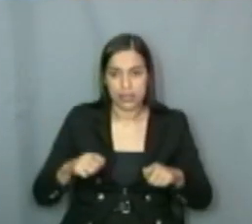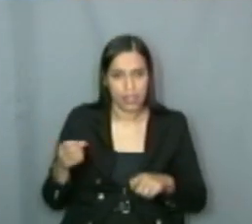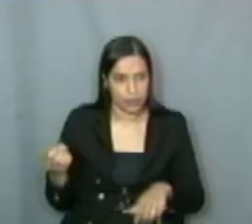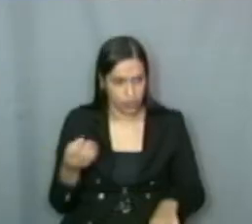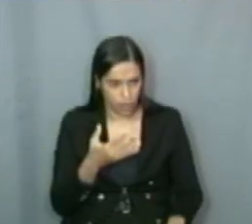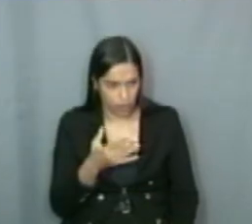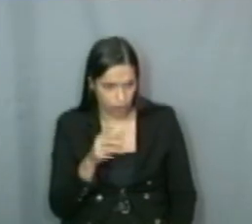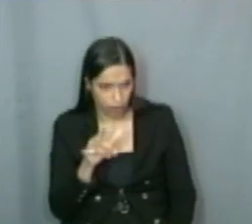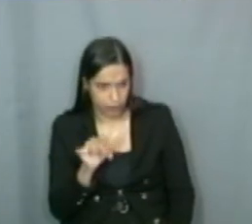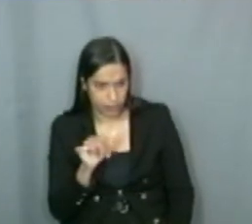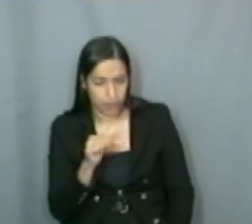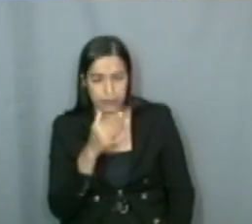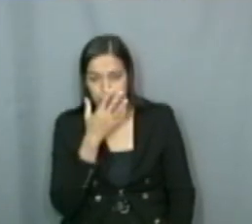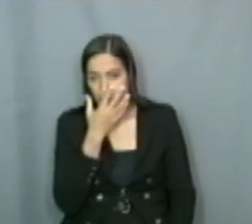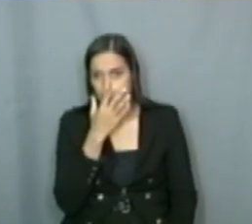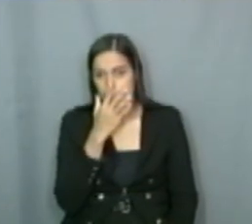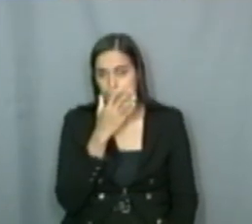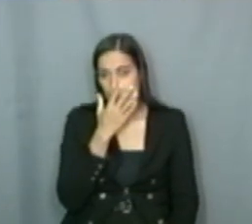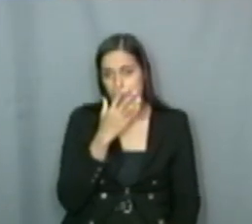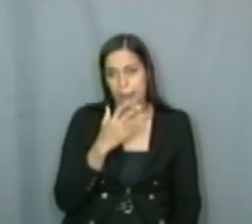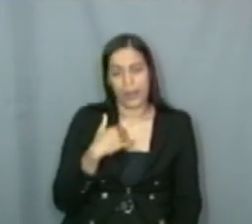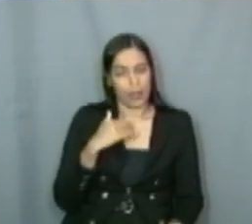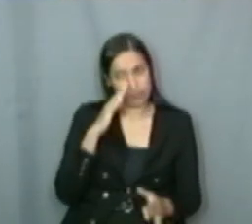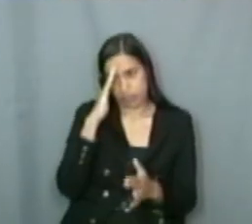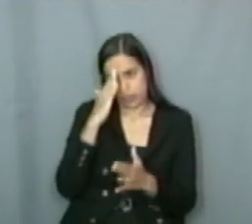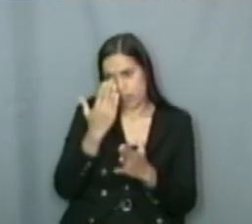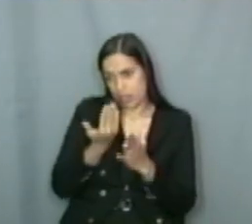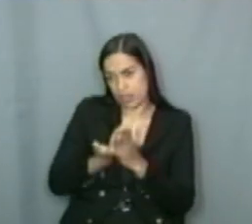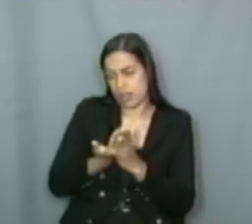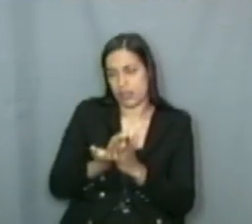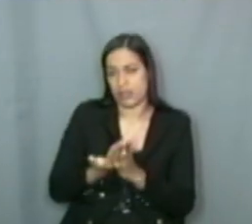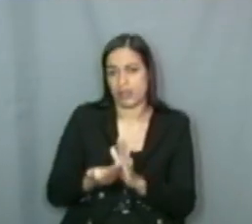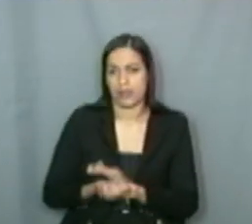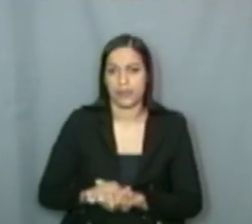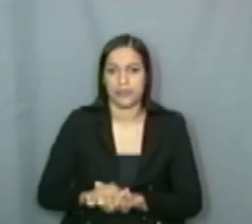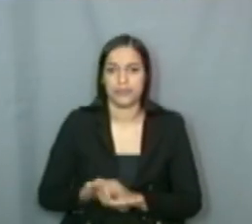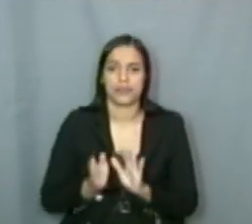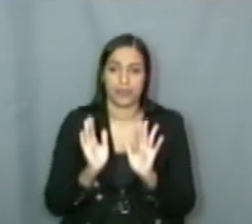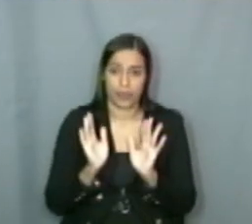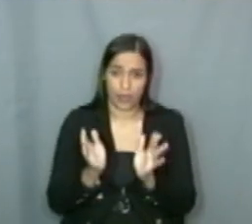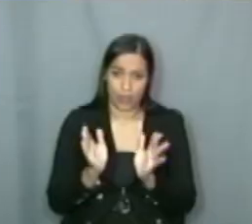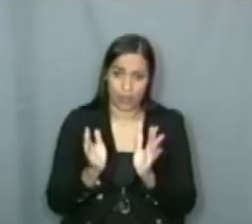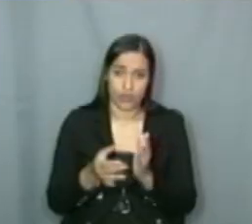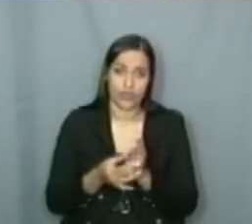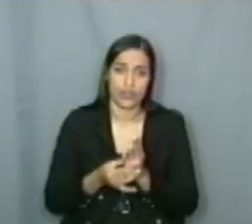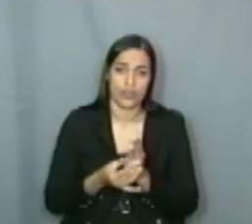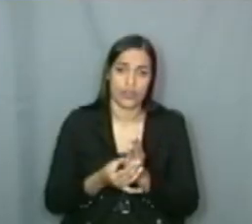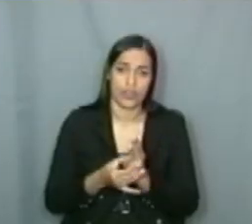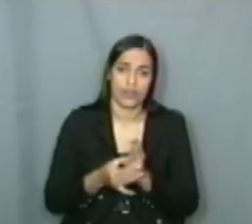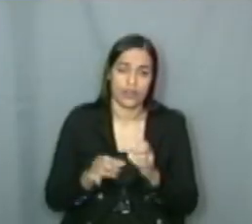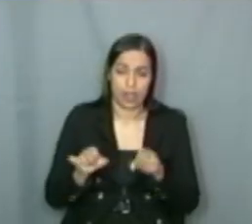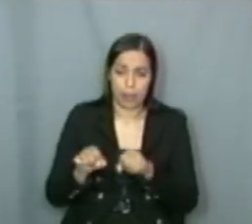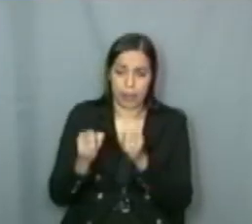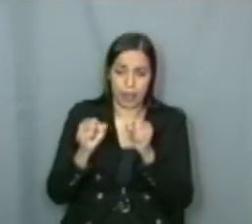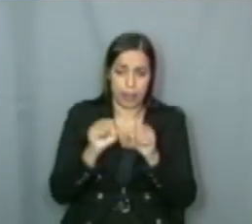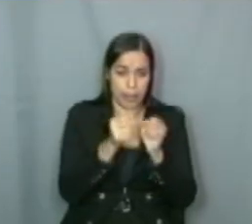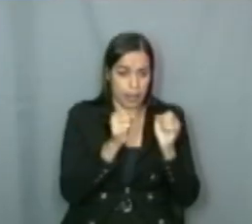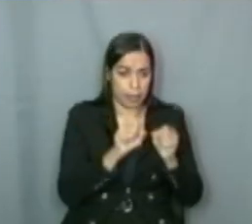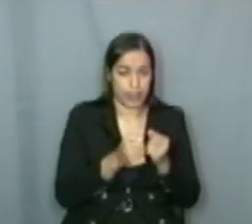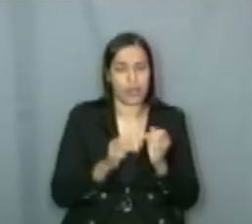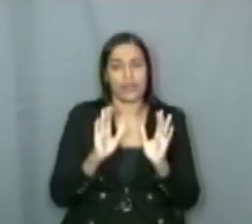não. Não é possível. Eu não acredito. Porque eu já flagrei aquelas tampas novas tudo quebradas, já